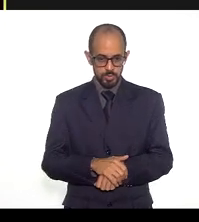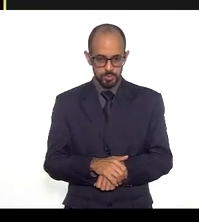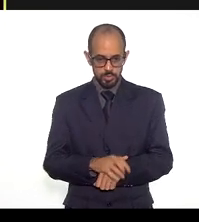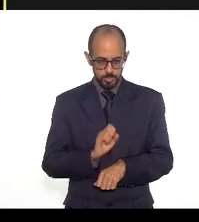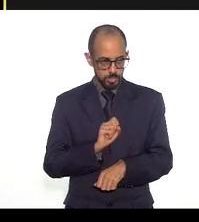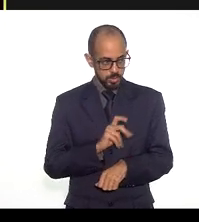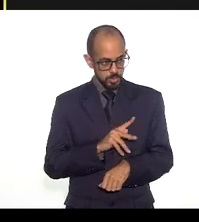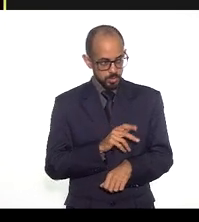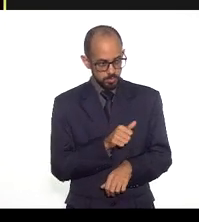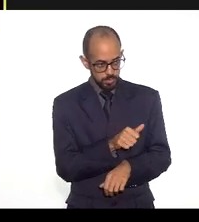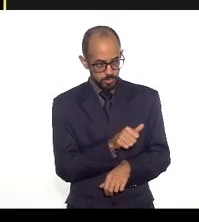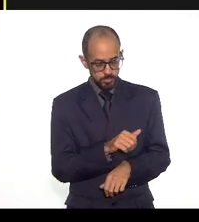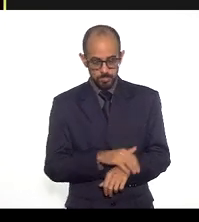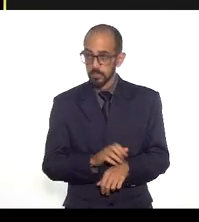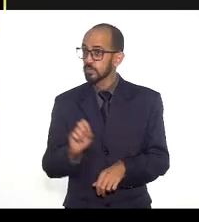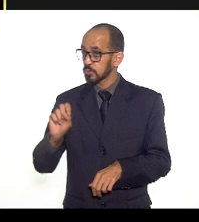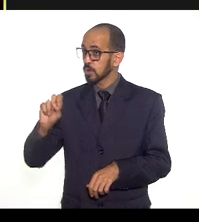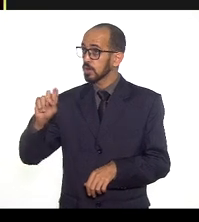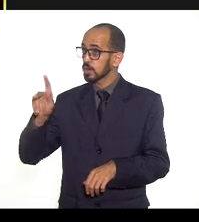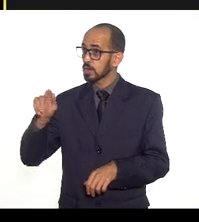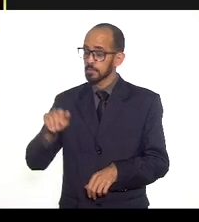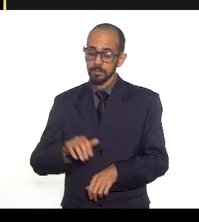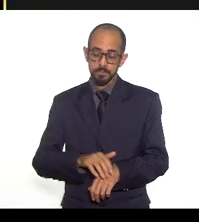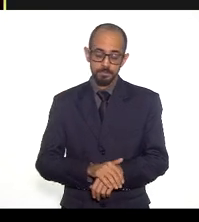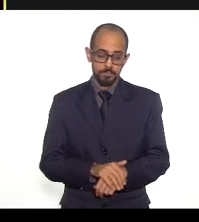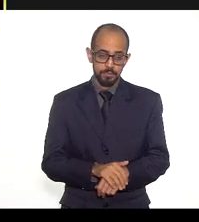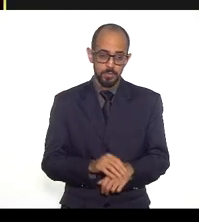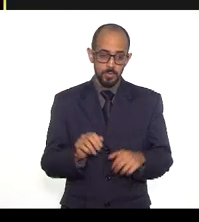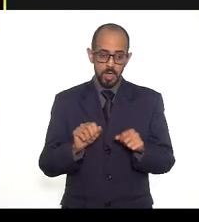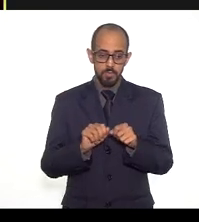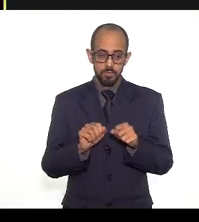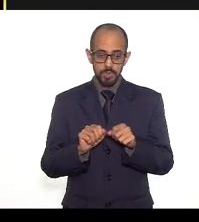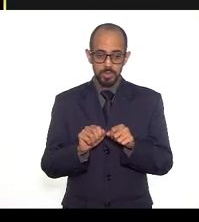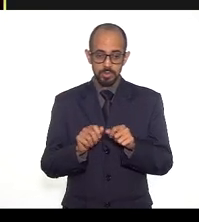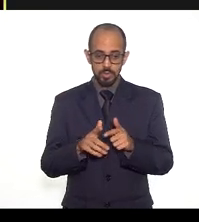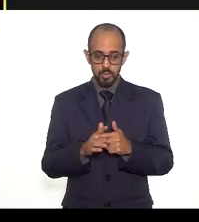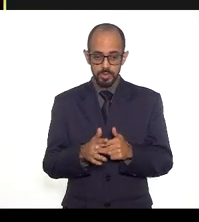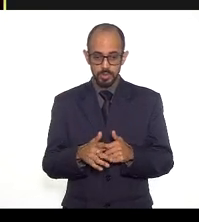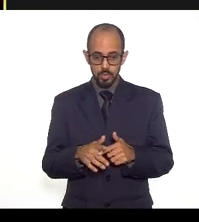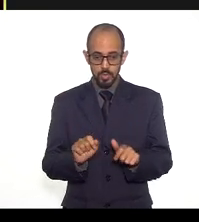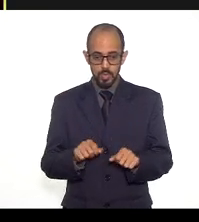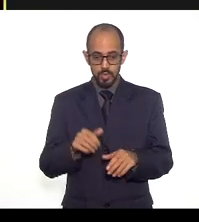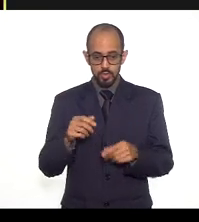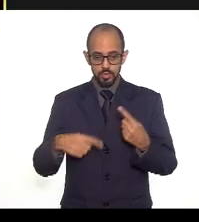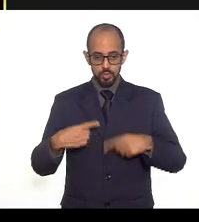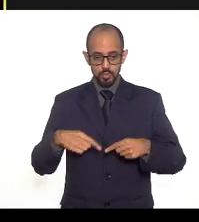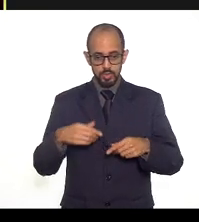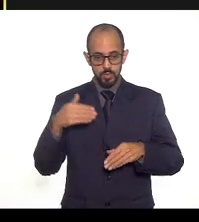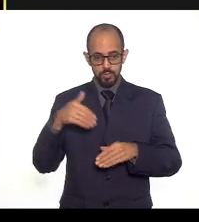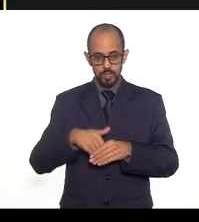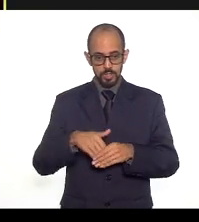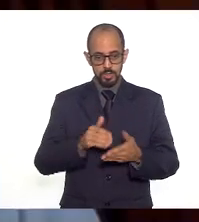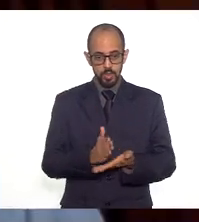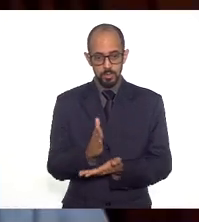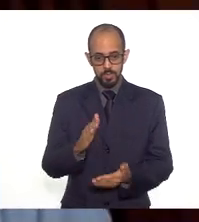Ok. Feita a correção. Em discussão e votação,